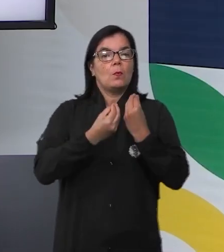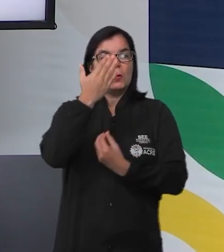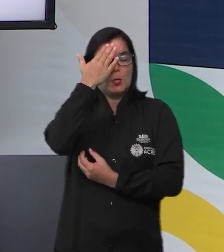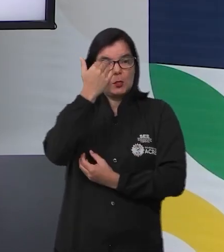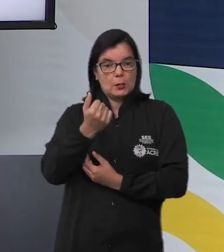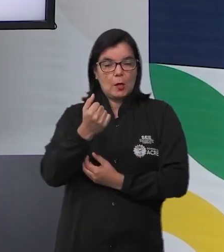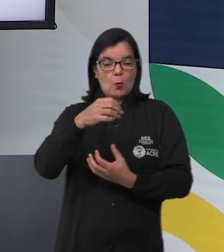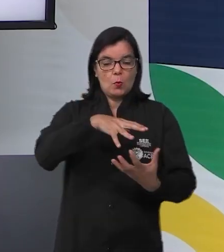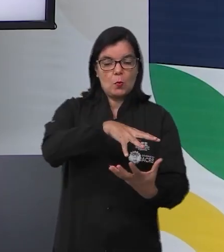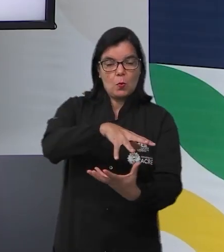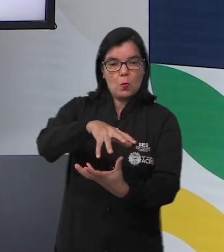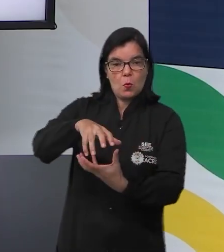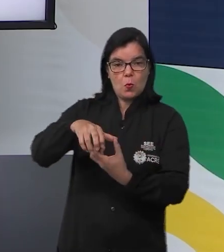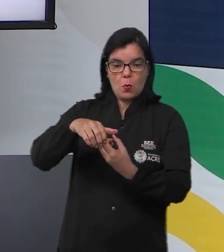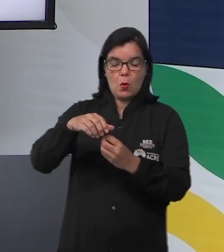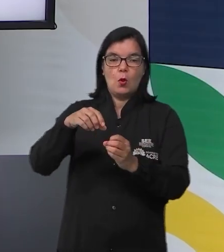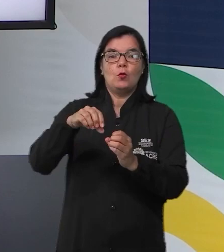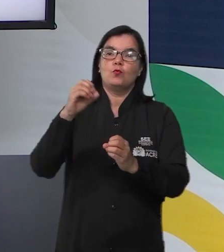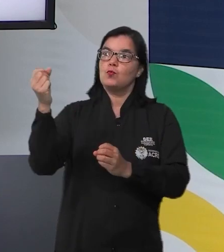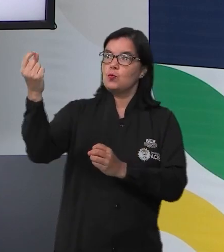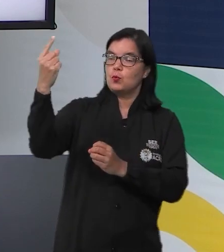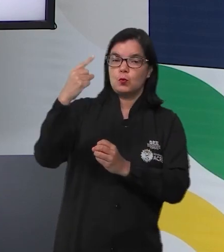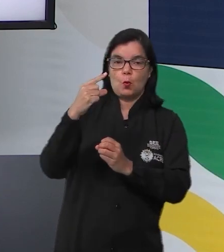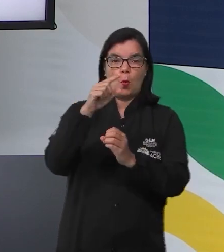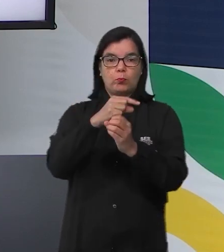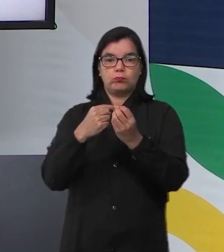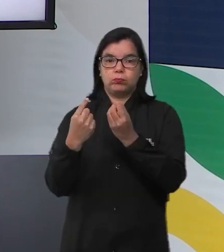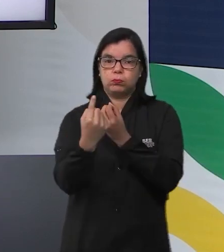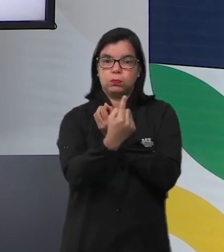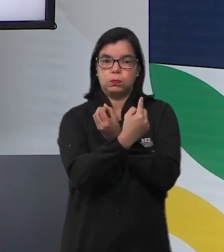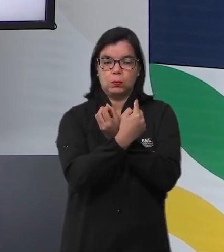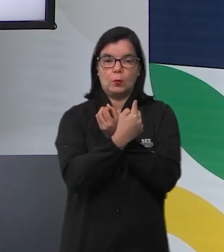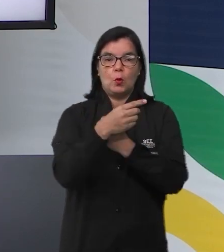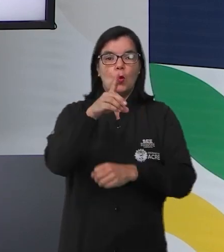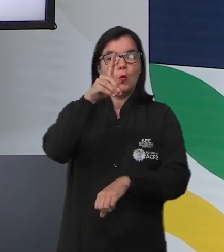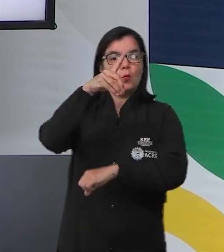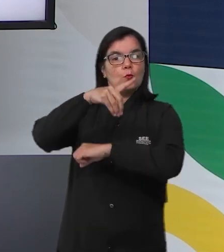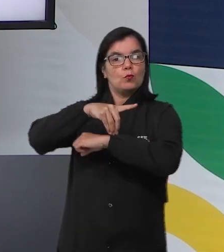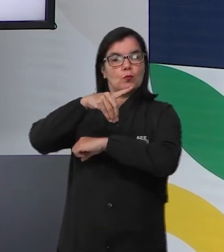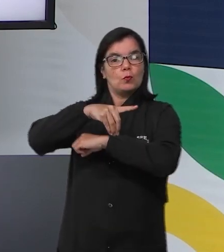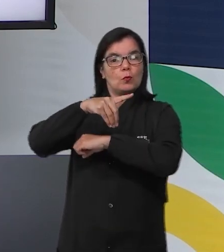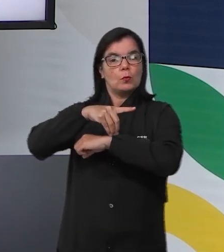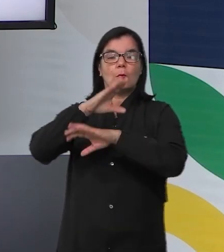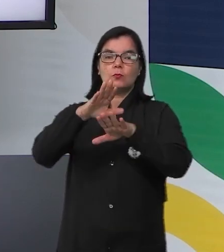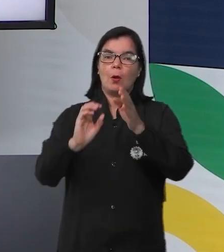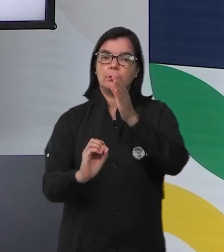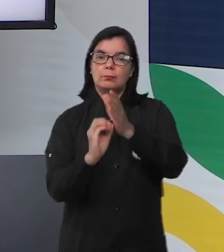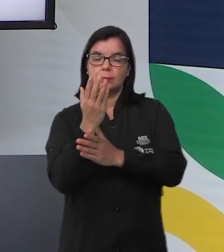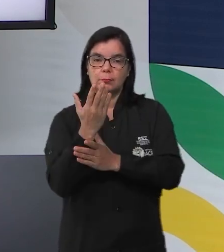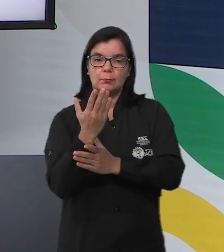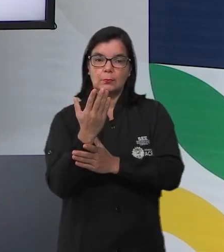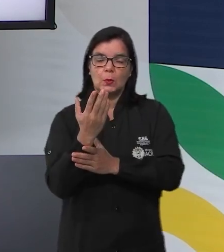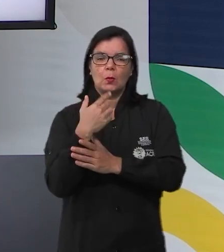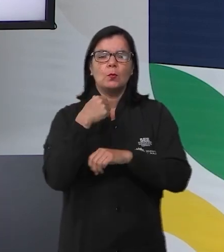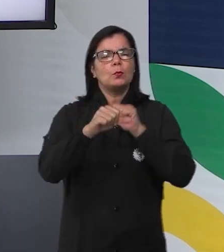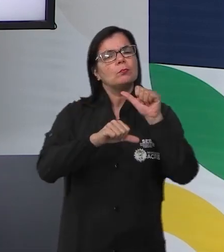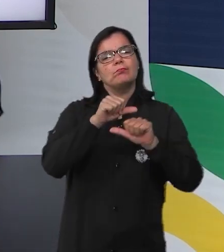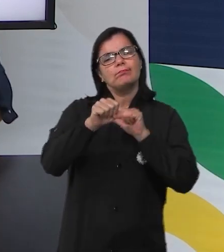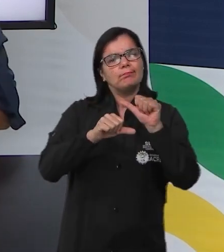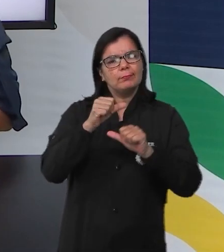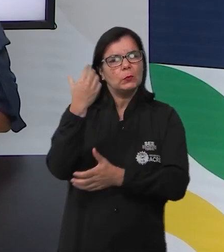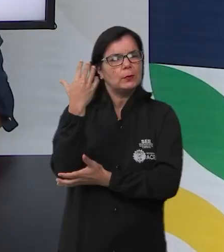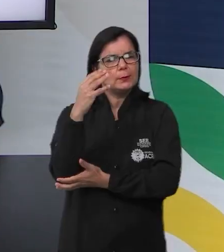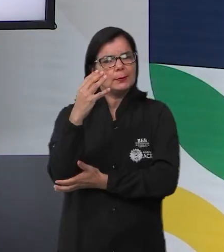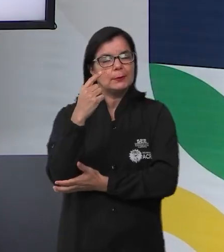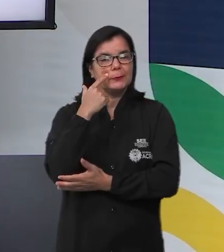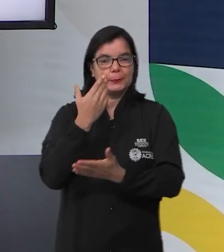os planetas giram em torno do Sol? Até mesmo que os dinossauros já existiram? O que mudou tanto nessa ciência? Vamos